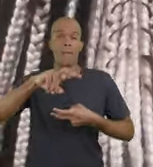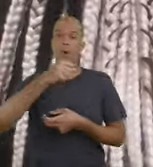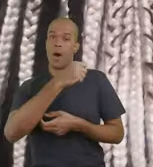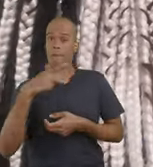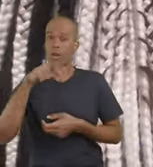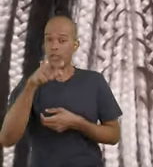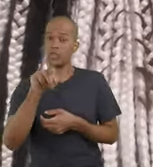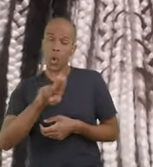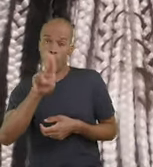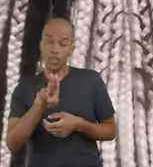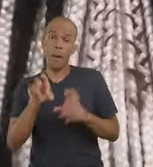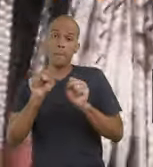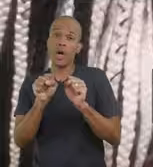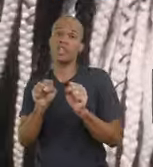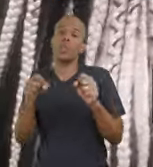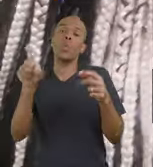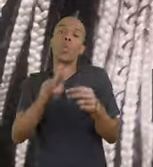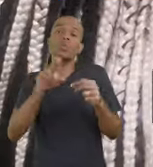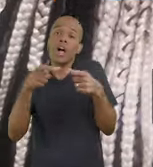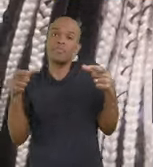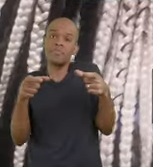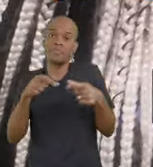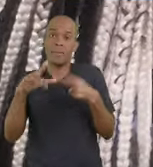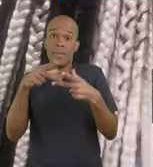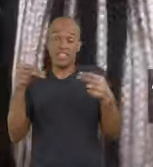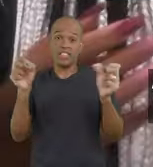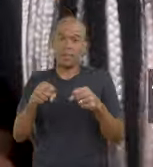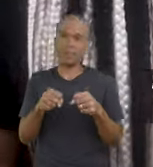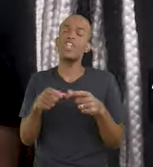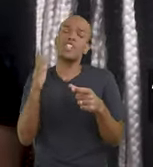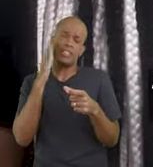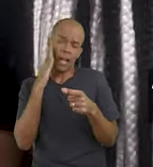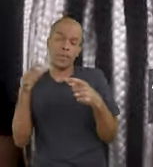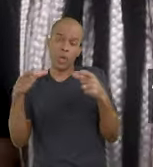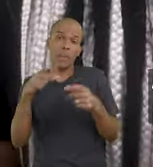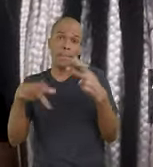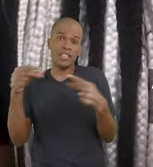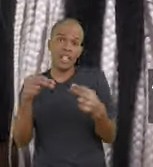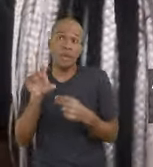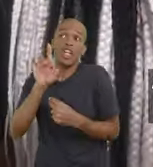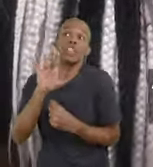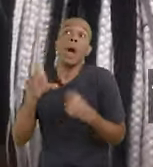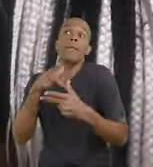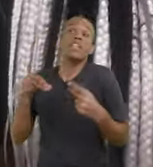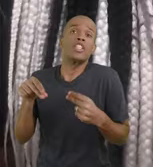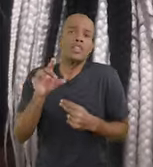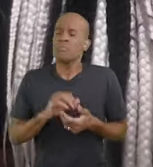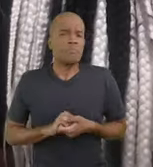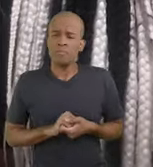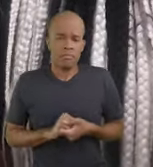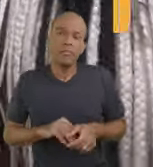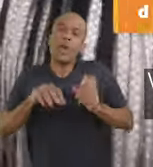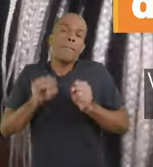ou na plataforma que você pretende utilizar, você paga através do seu vale presente. Apesar do nome, essa opção não funciona somente